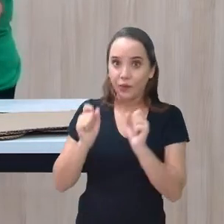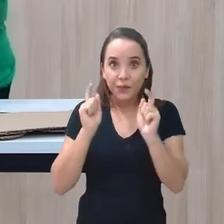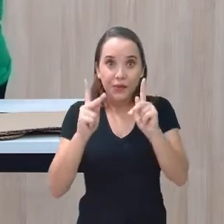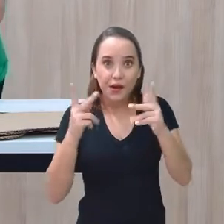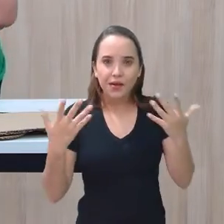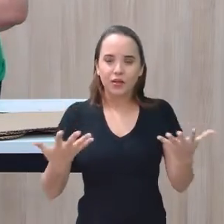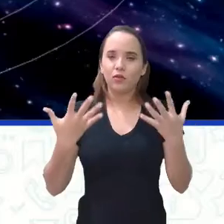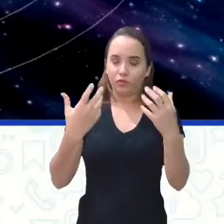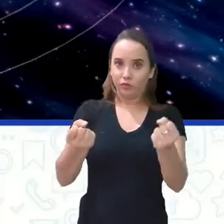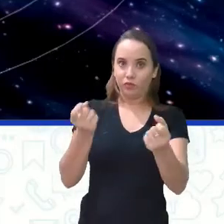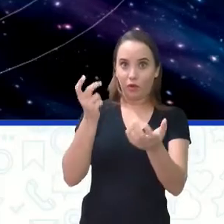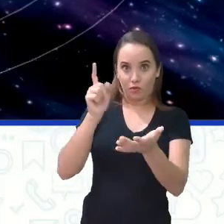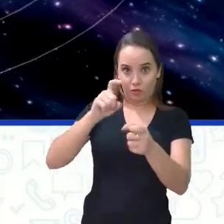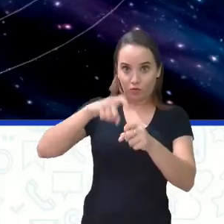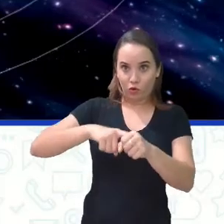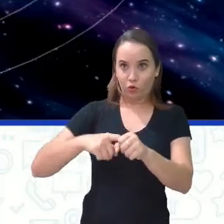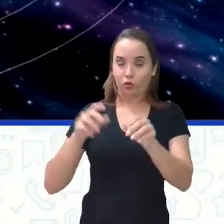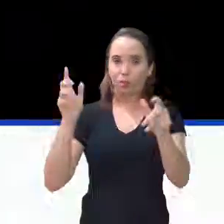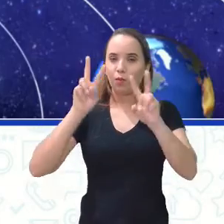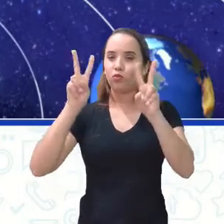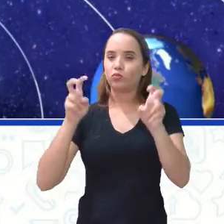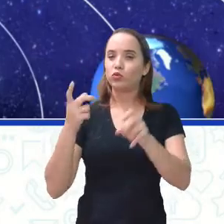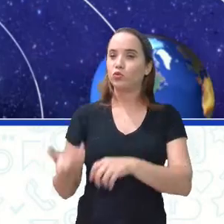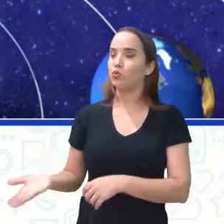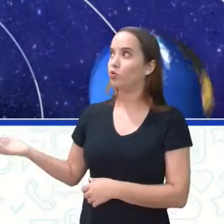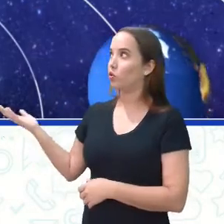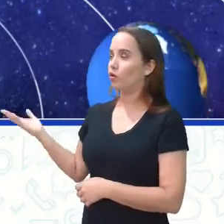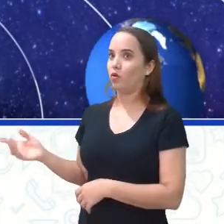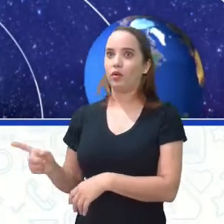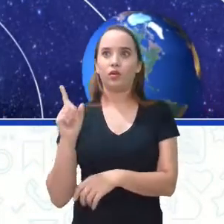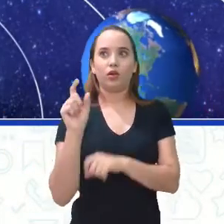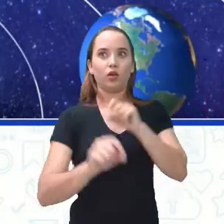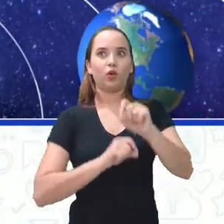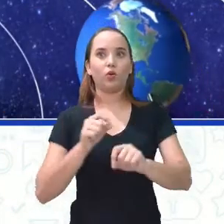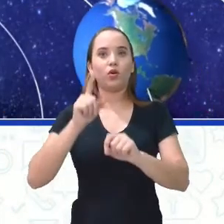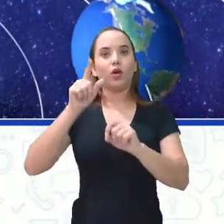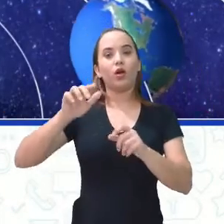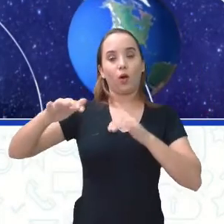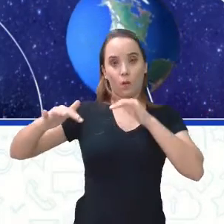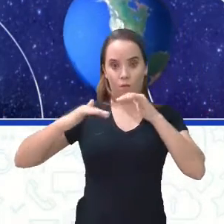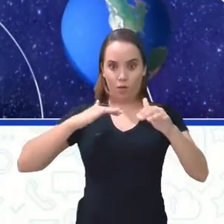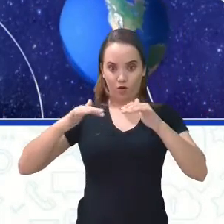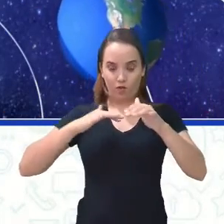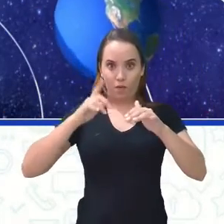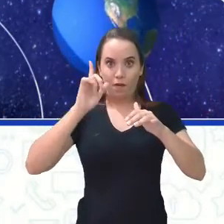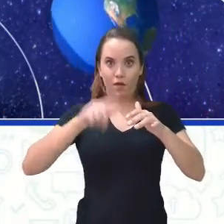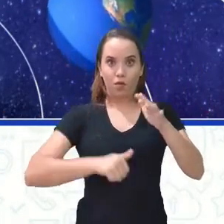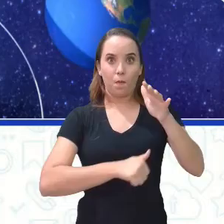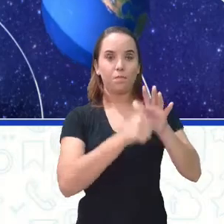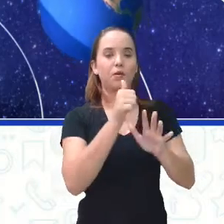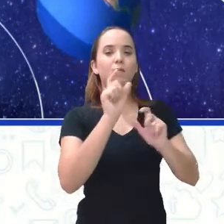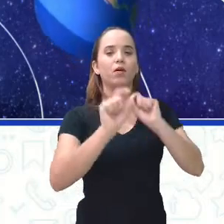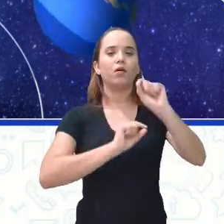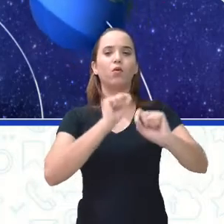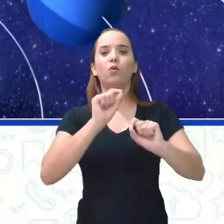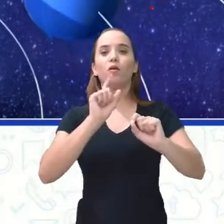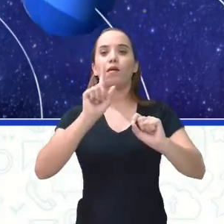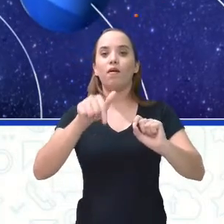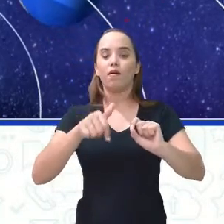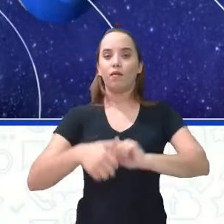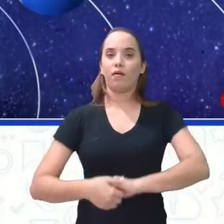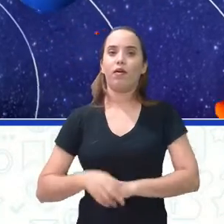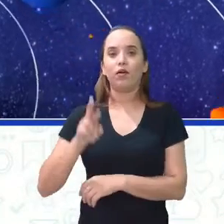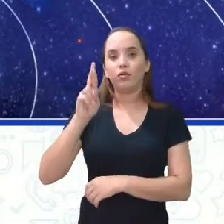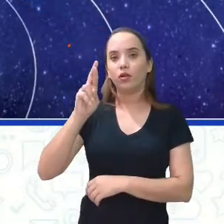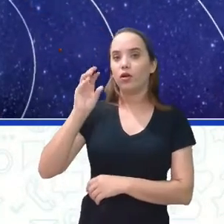a respeito dos movimentos da Terra. E o primeiro movimento, né, que a gente começa a estudar aí, o movimento